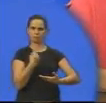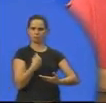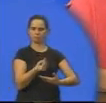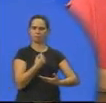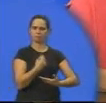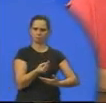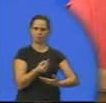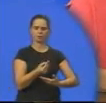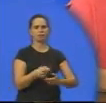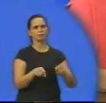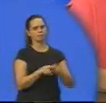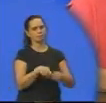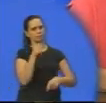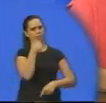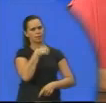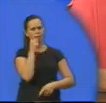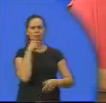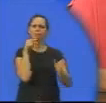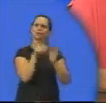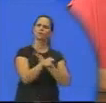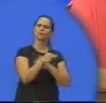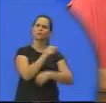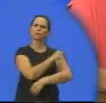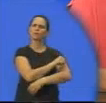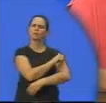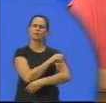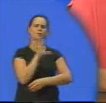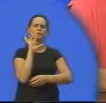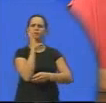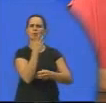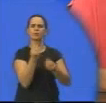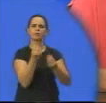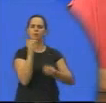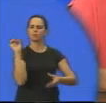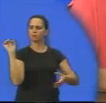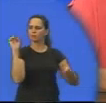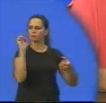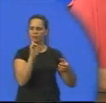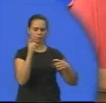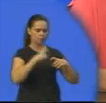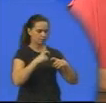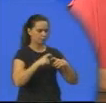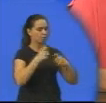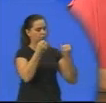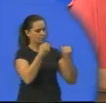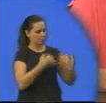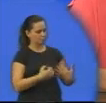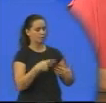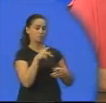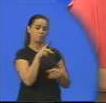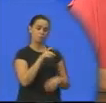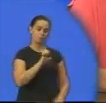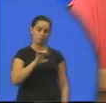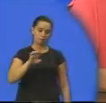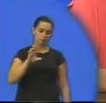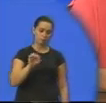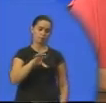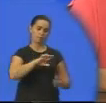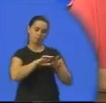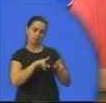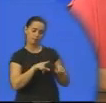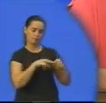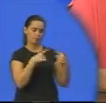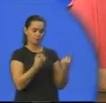oriental. Enquanto a mãe questionava a enfermeira, o médico entrou no quarto e começou a explicar que Pedro era uma criança